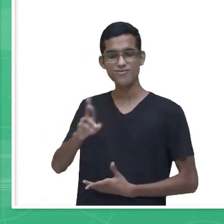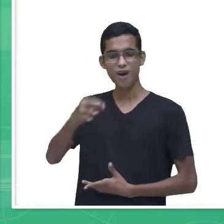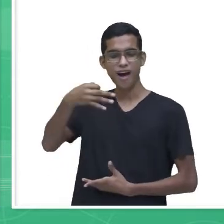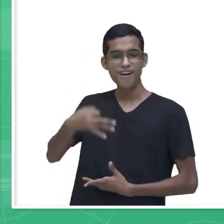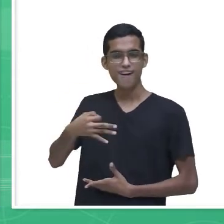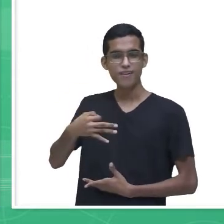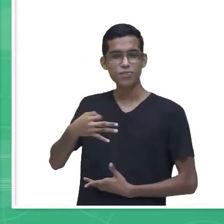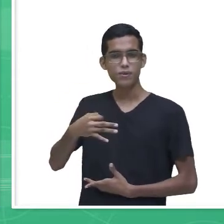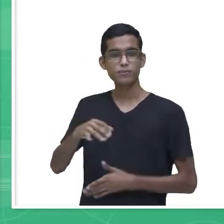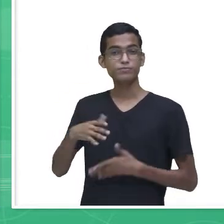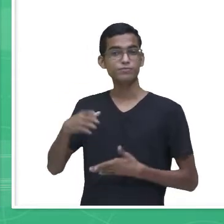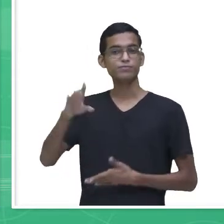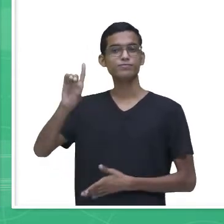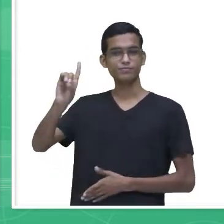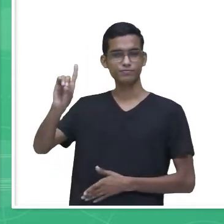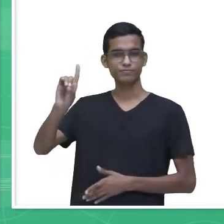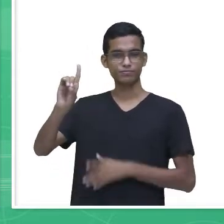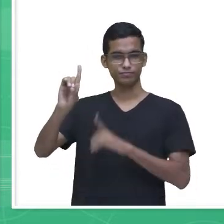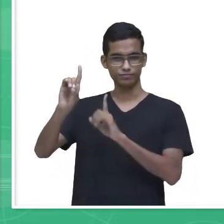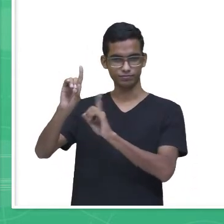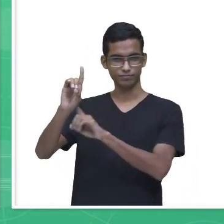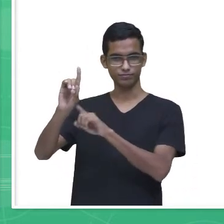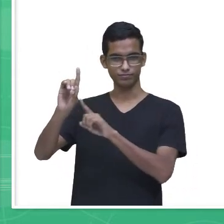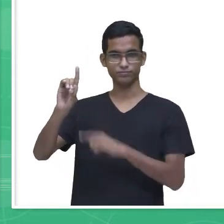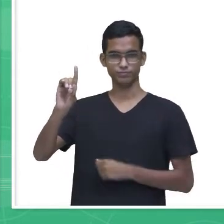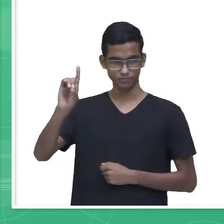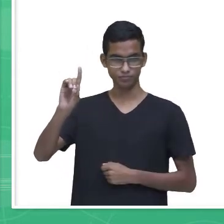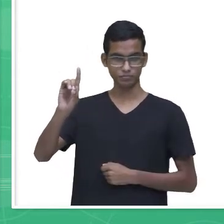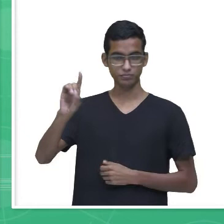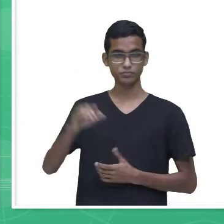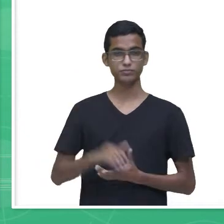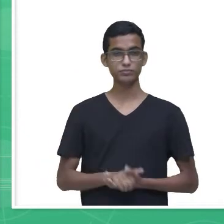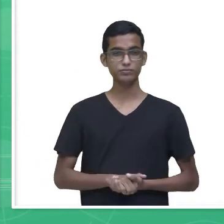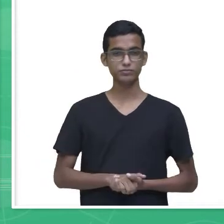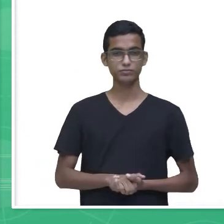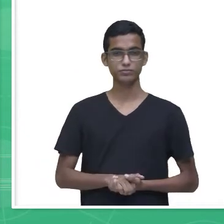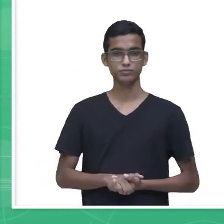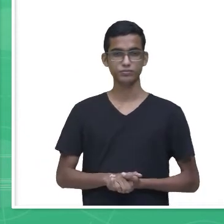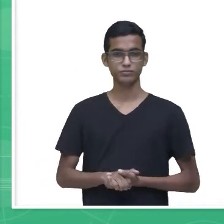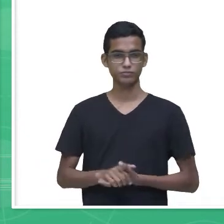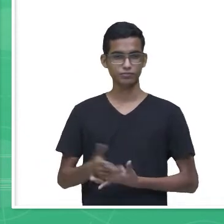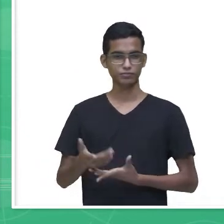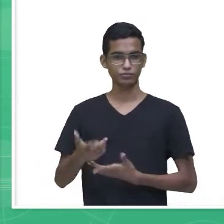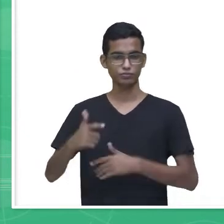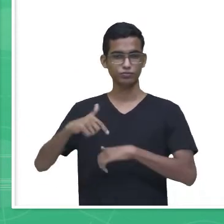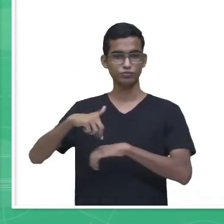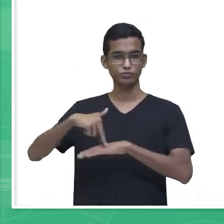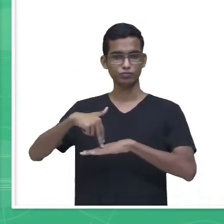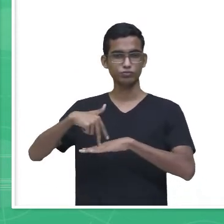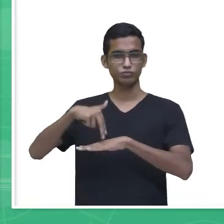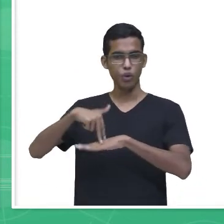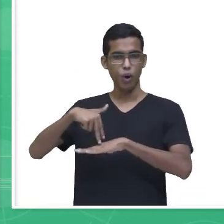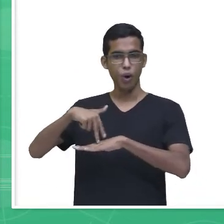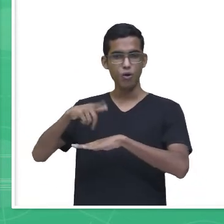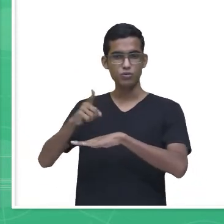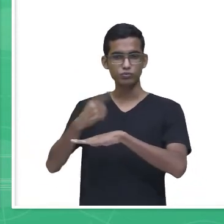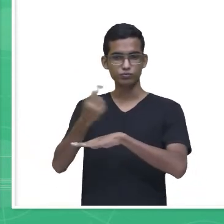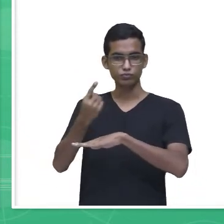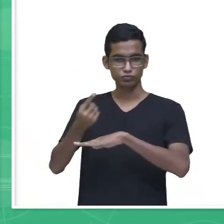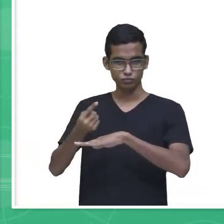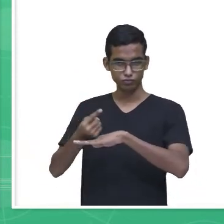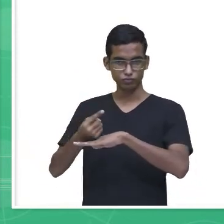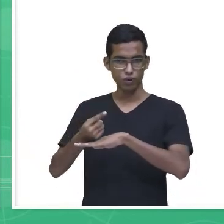né? Quem colocou a letra D, ginástica rítmica, né? Tá aí, ó. É a alternativa correta, né? É um tipo de